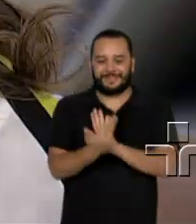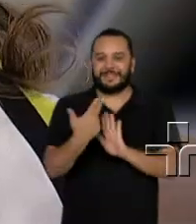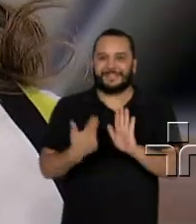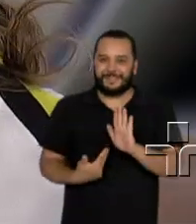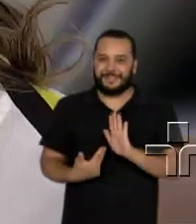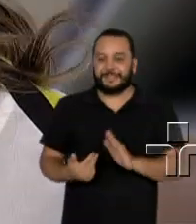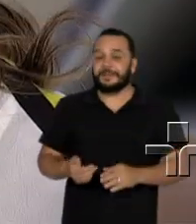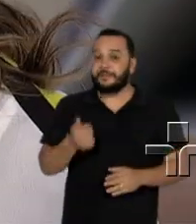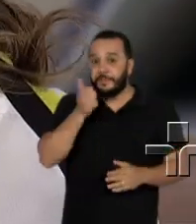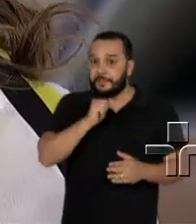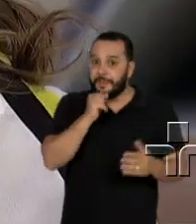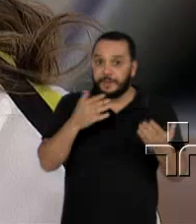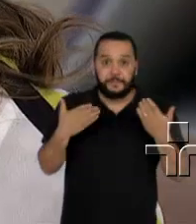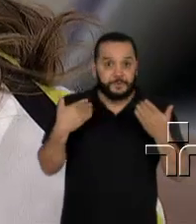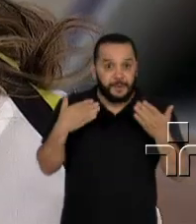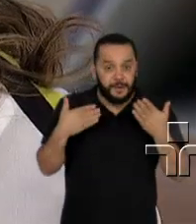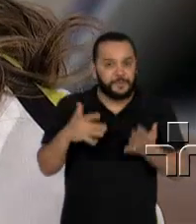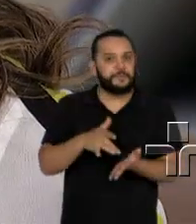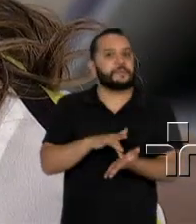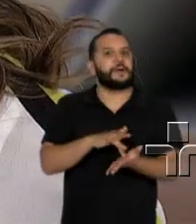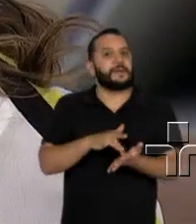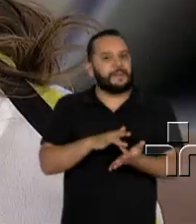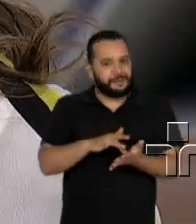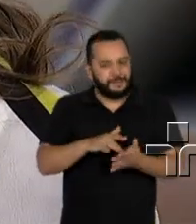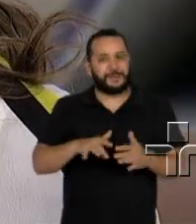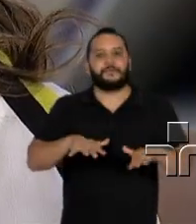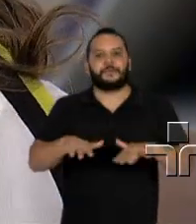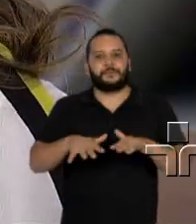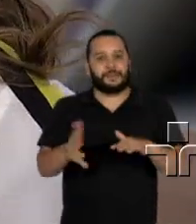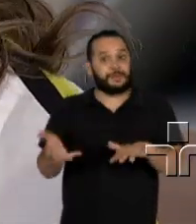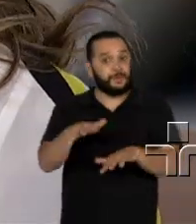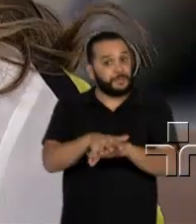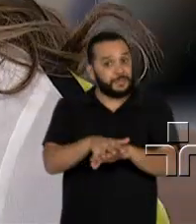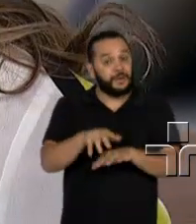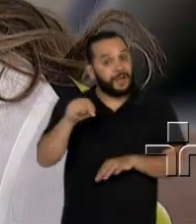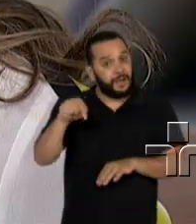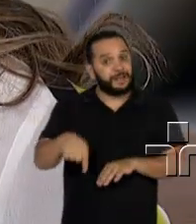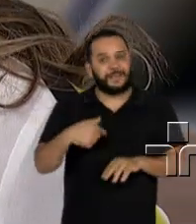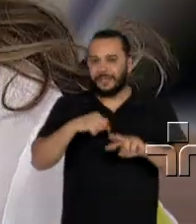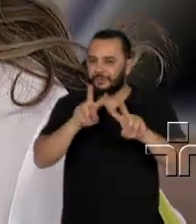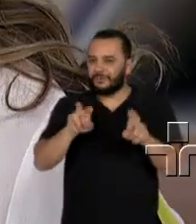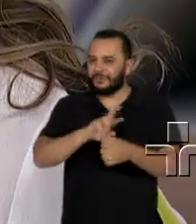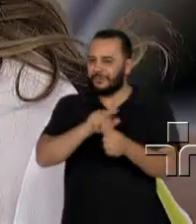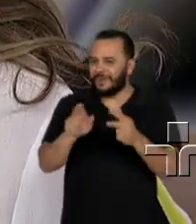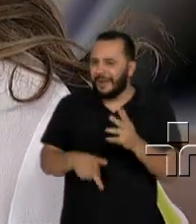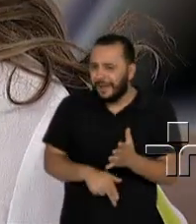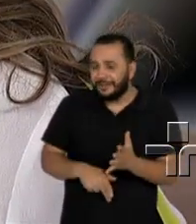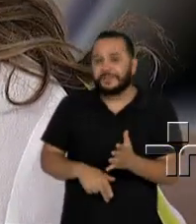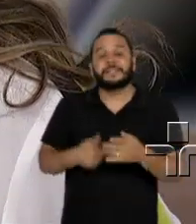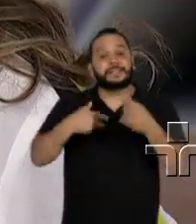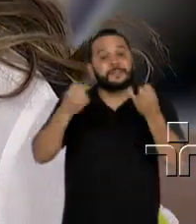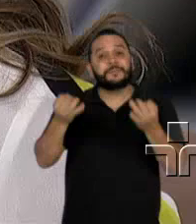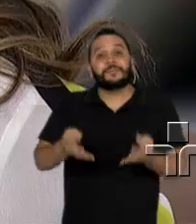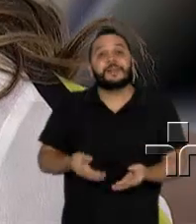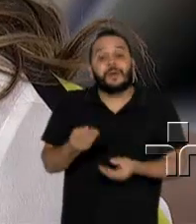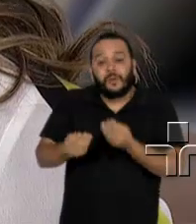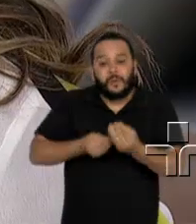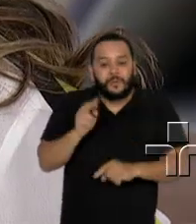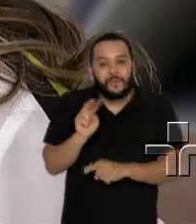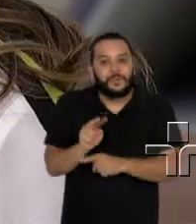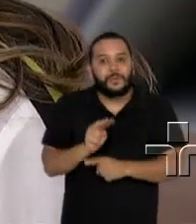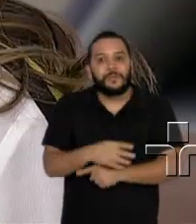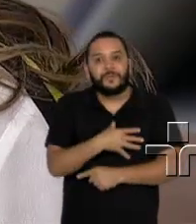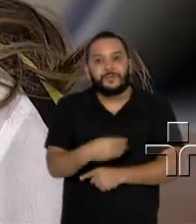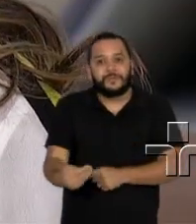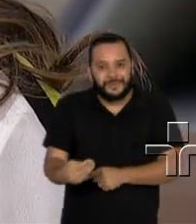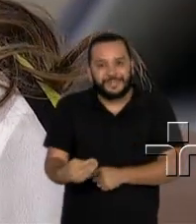este é o papo de mãe balé movimento inclusão aqui nunca falta assunto o programa que fala da criação dos nossos filhos